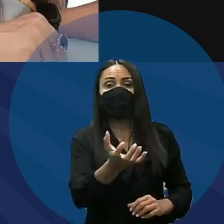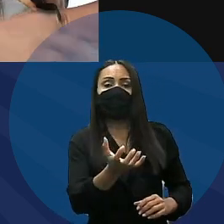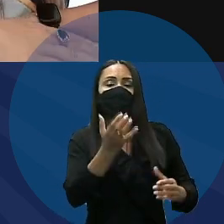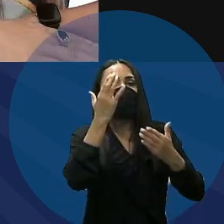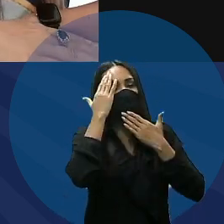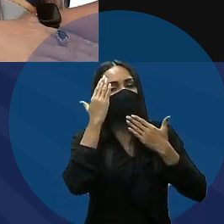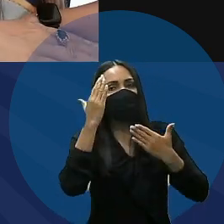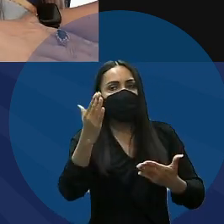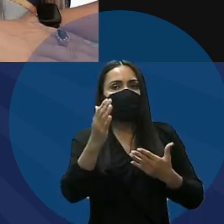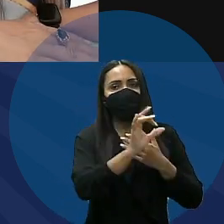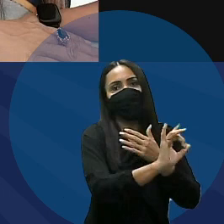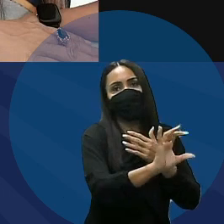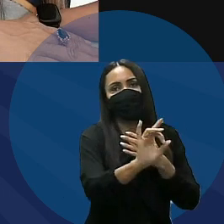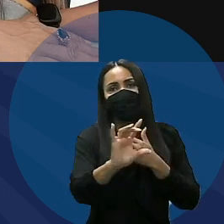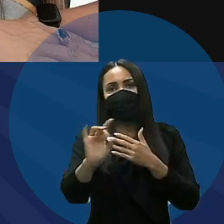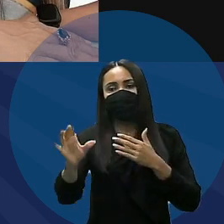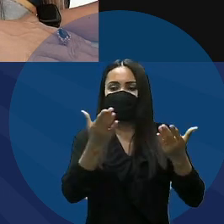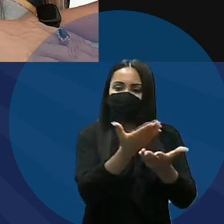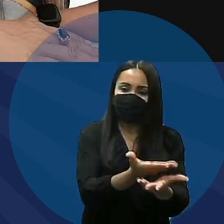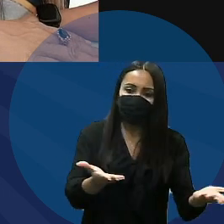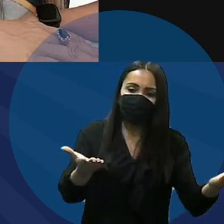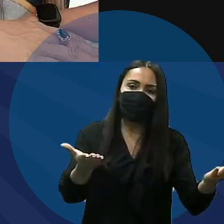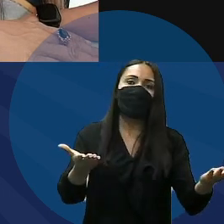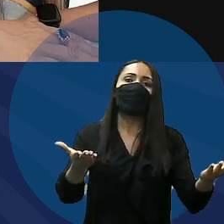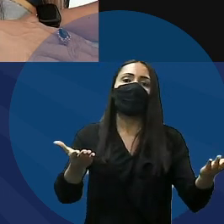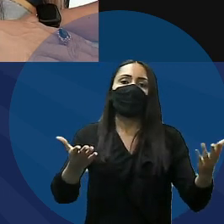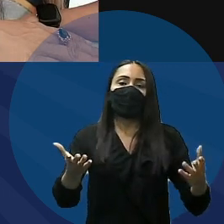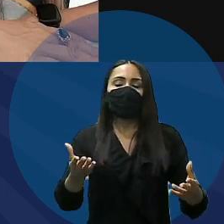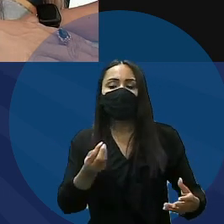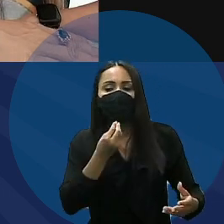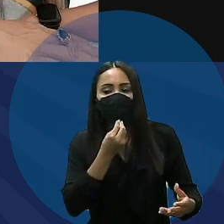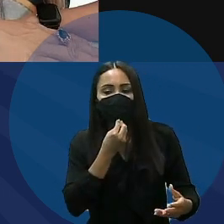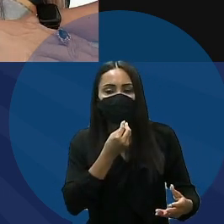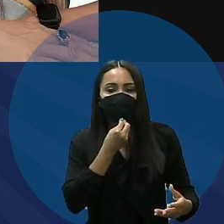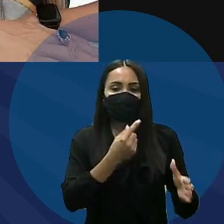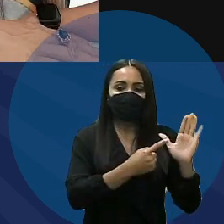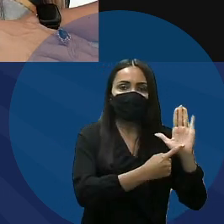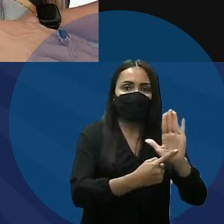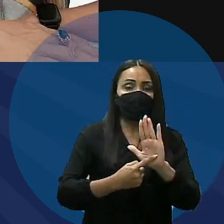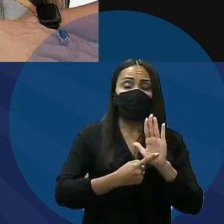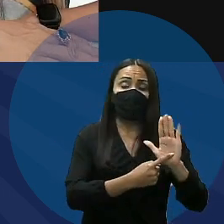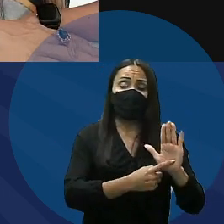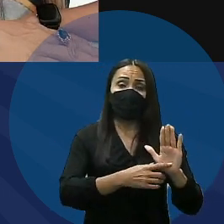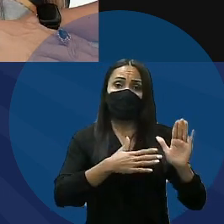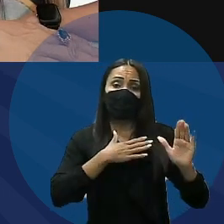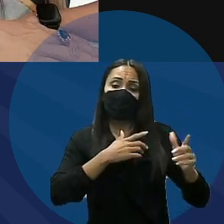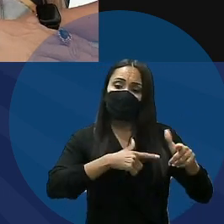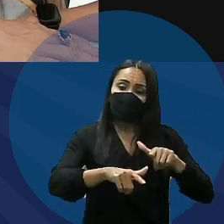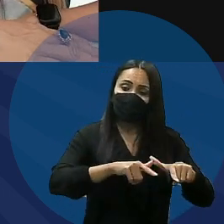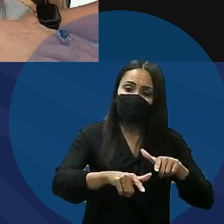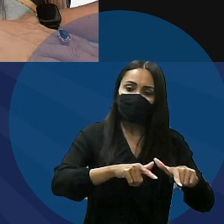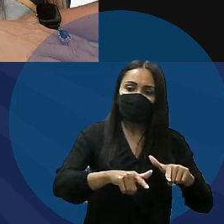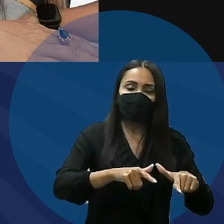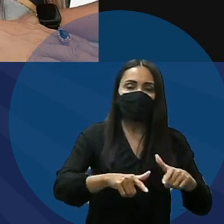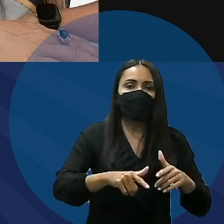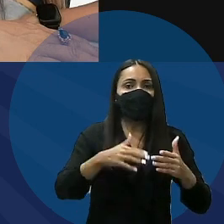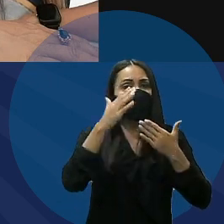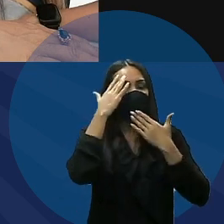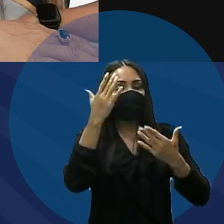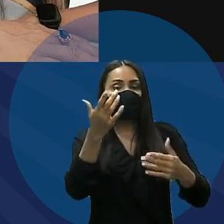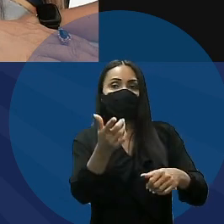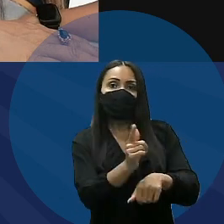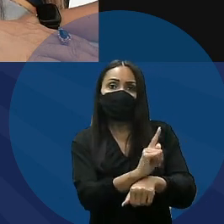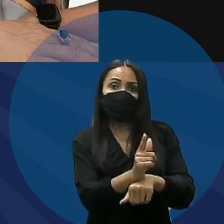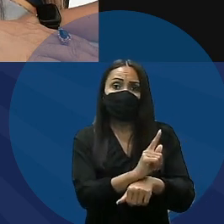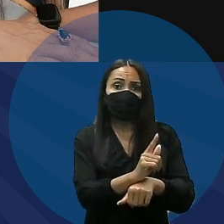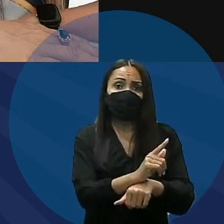a cada um de vocês pela oportunidade de estar aqui mostrando o trabalho. Sou muito grato ao corpo gestor aqui da minha